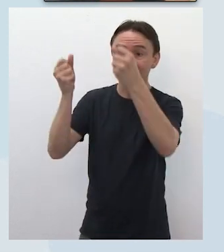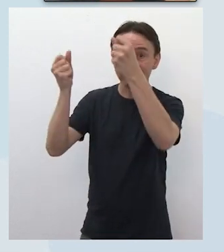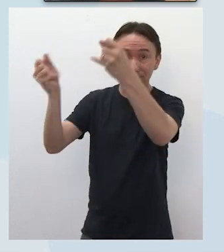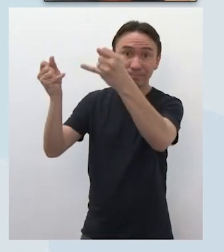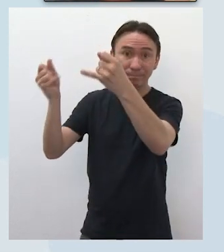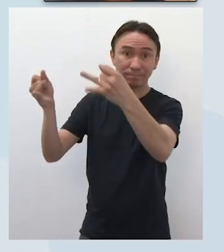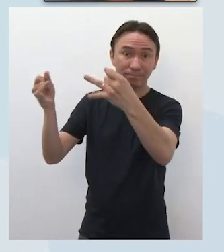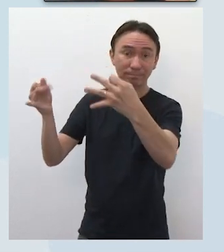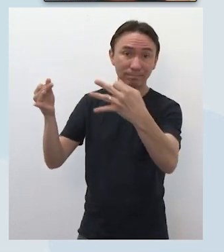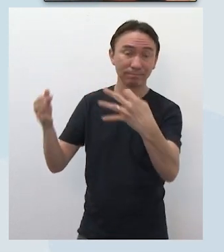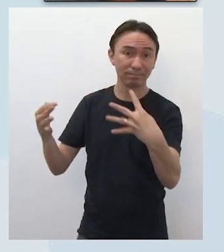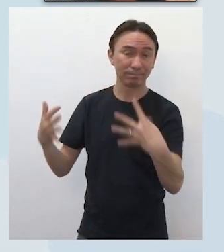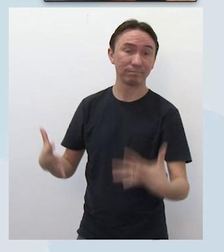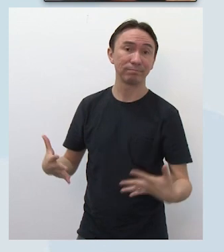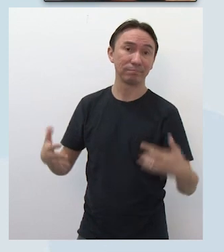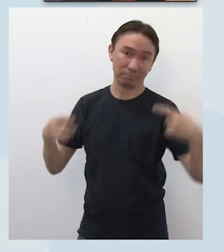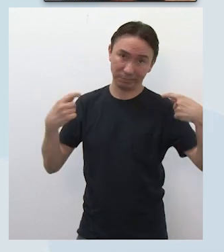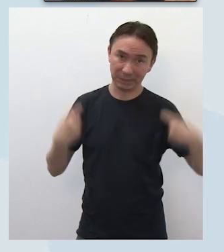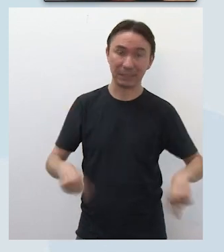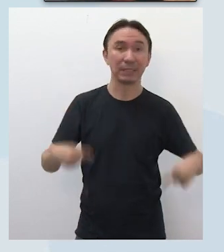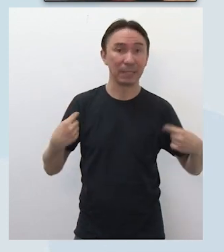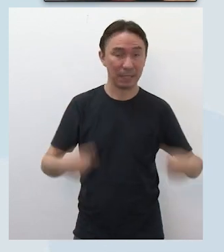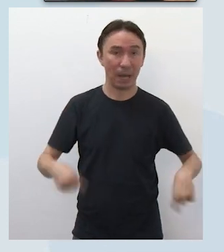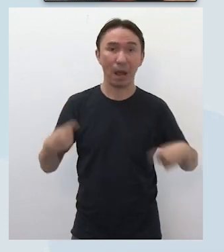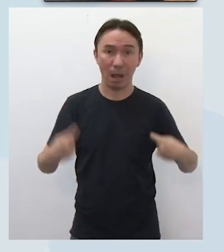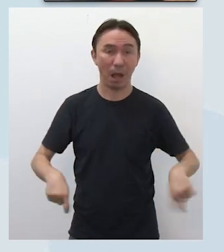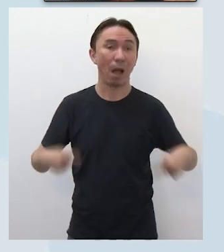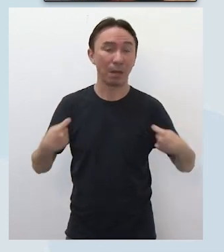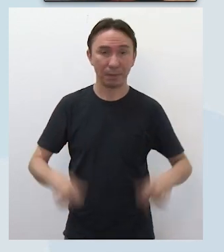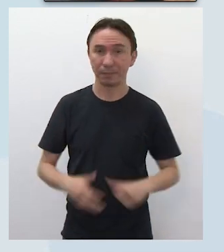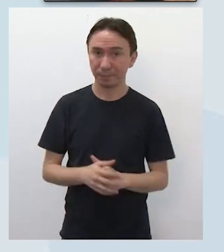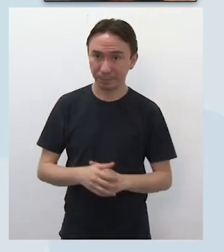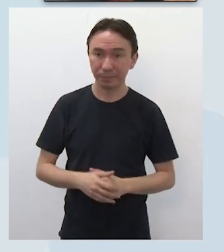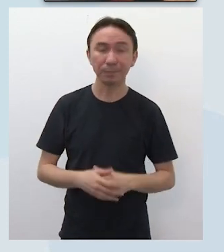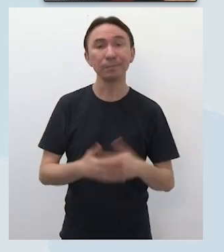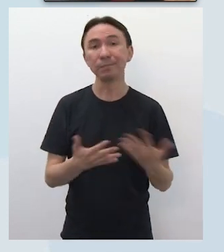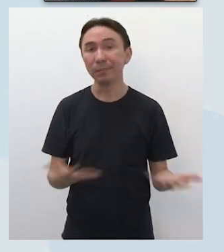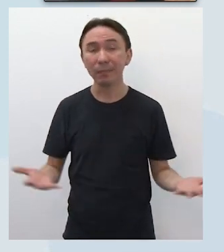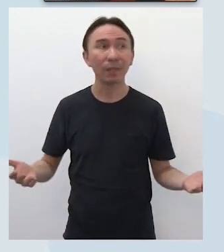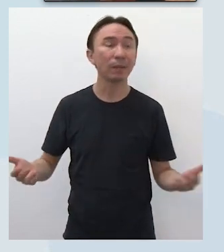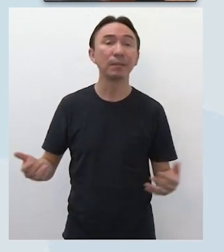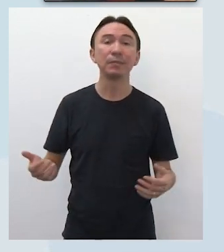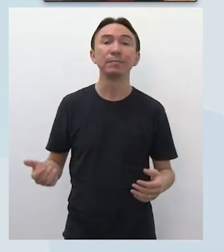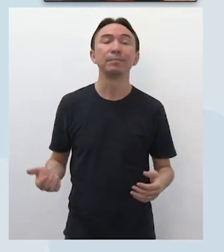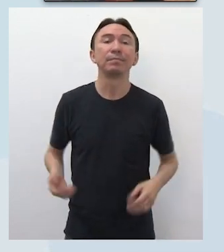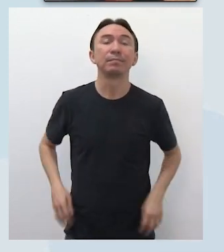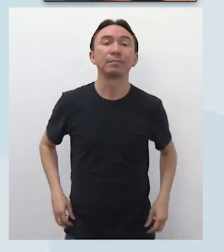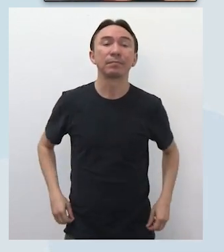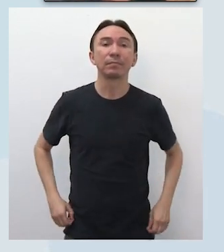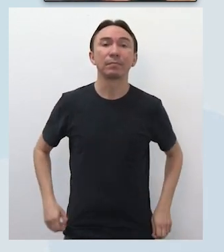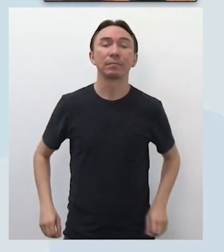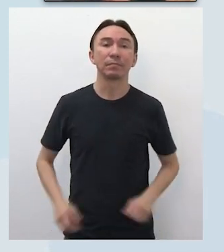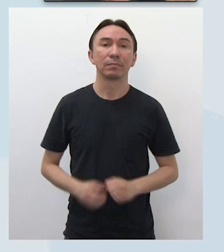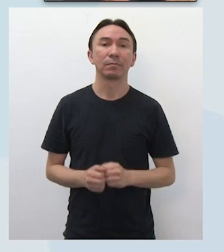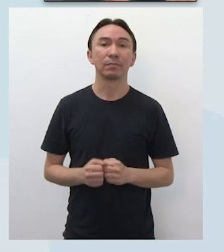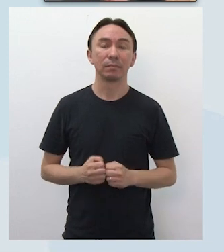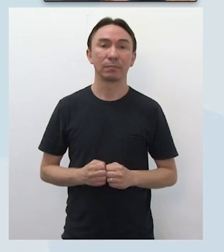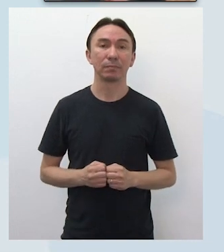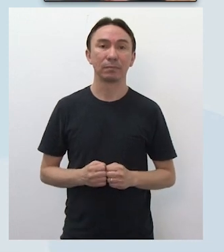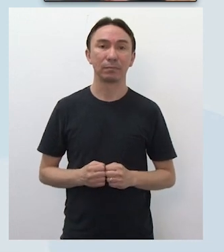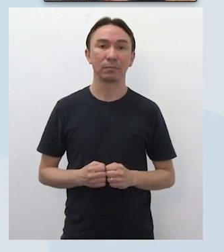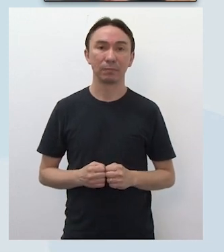né? Oportuno significa eu estar mais próximo possível do